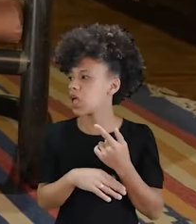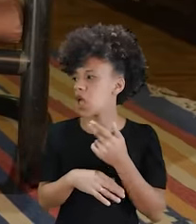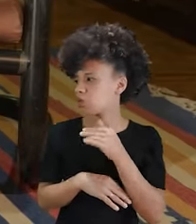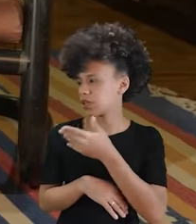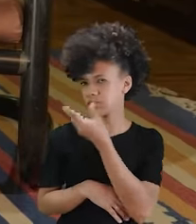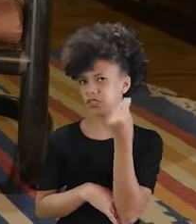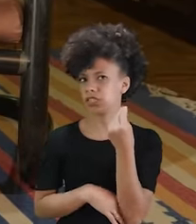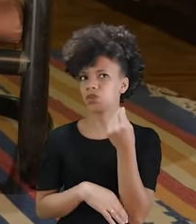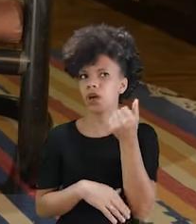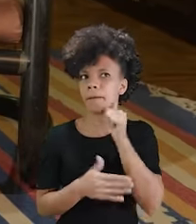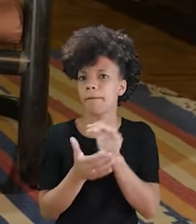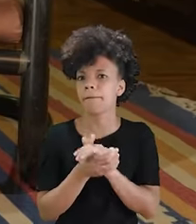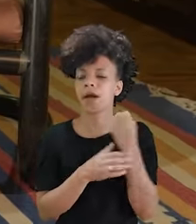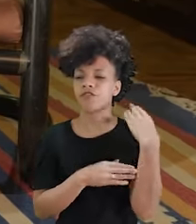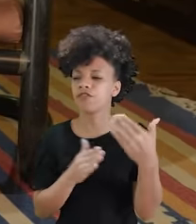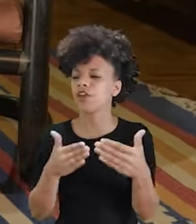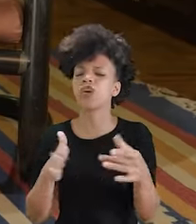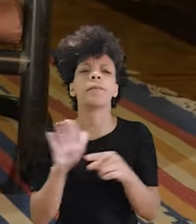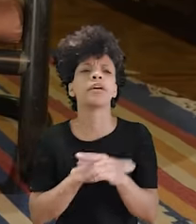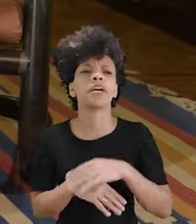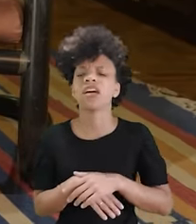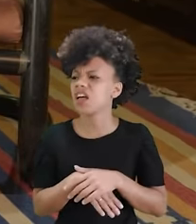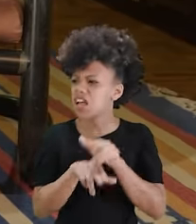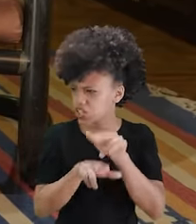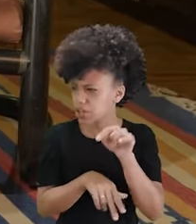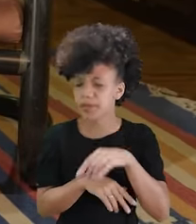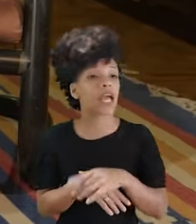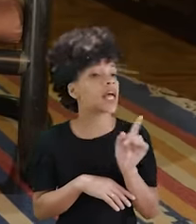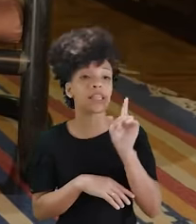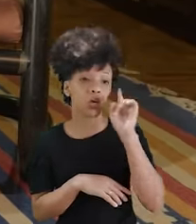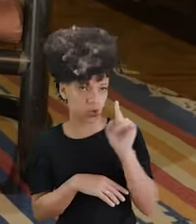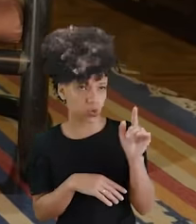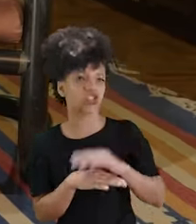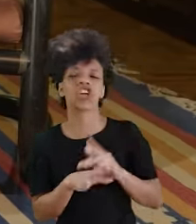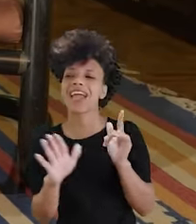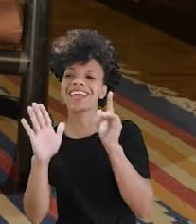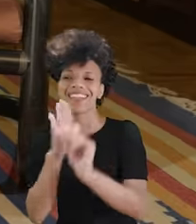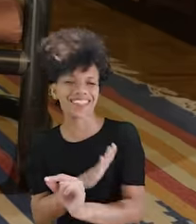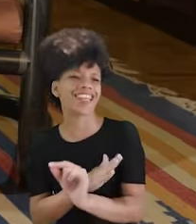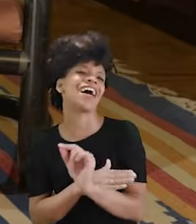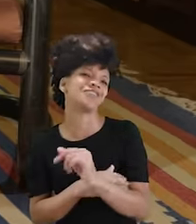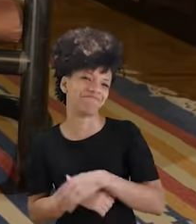nunca me esqueço quando viajei com a minha mãe de navio minha mãe fez uma pergunta maravilhosa que Eles dormem aqui o frio mãe todo dia ele saindo navio